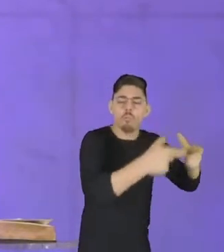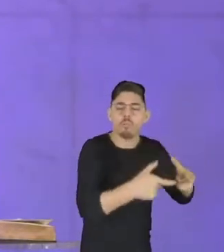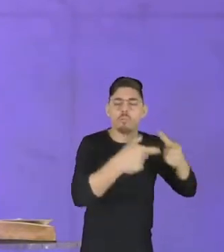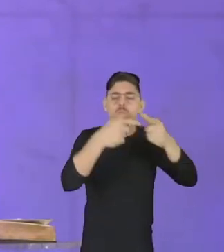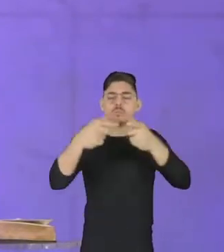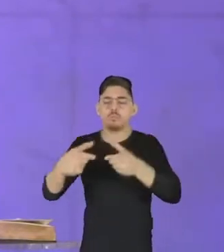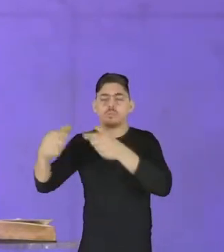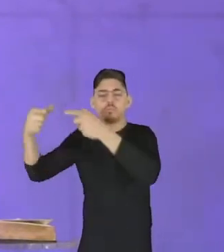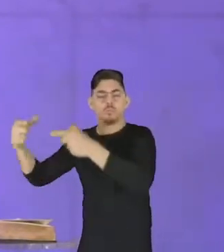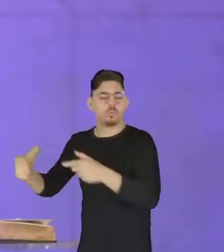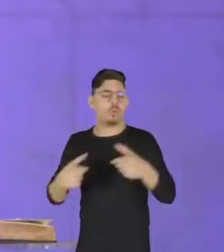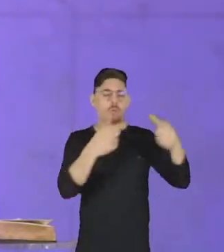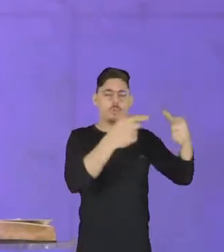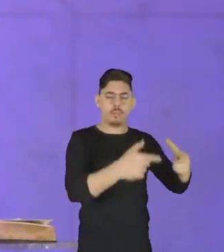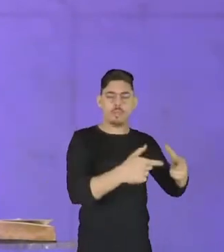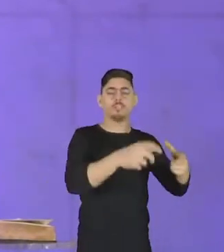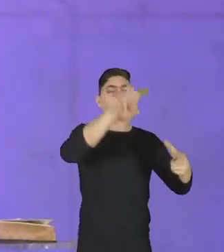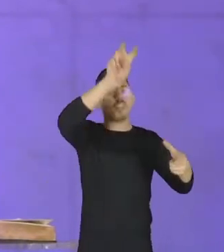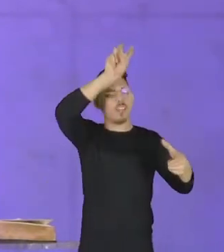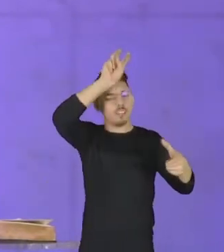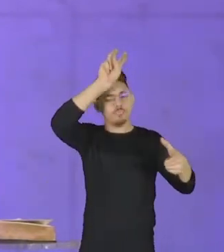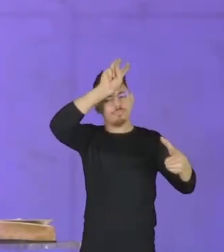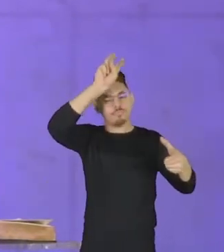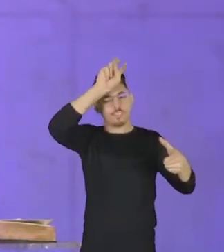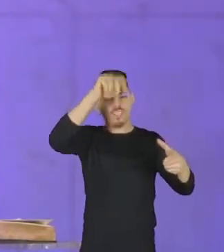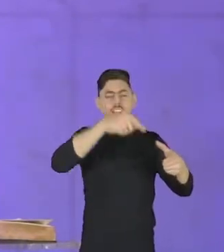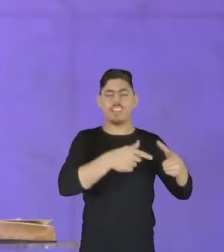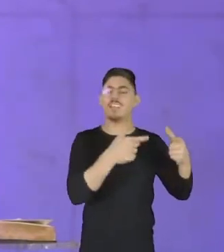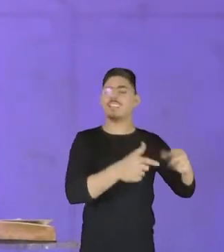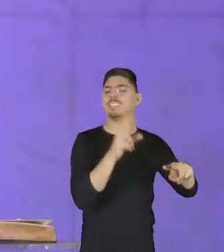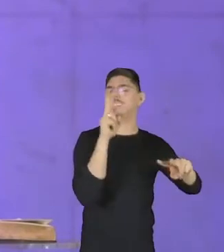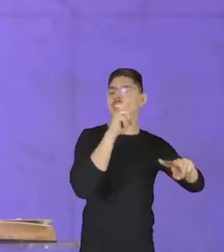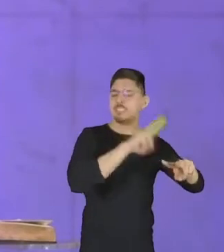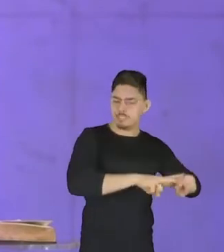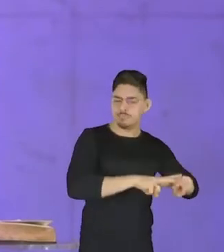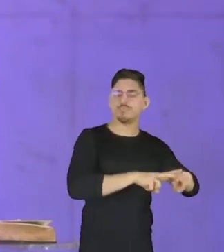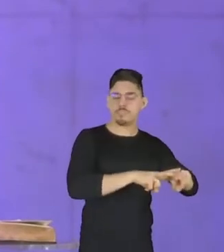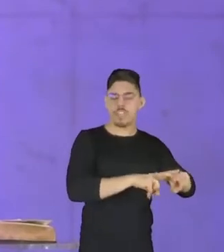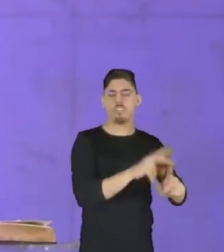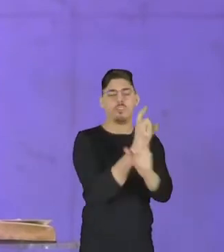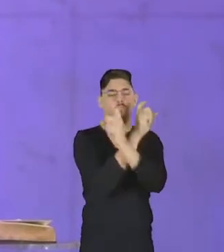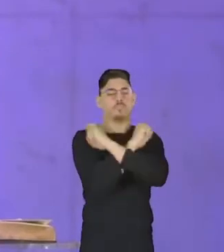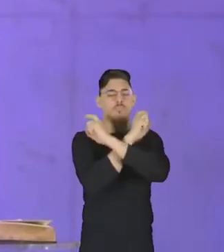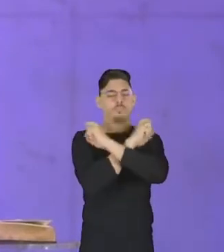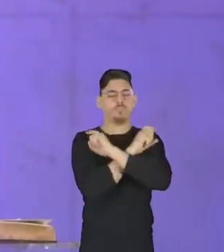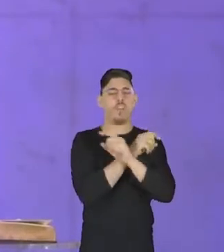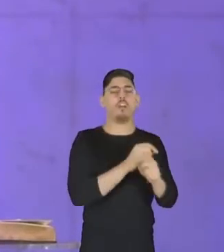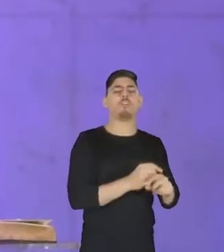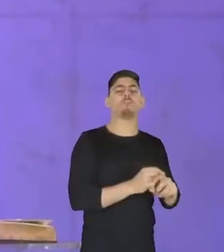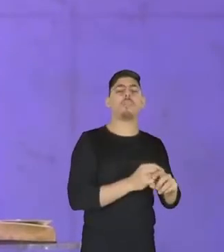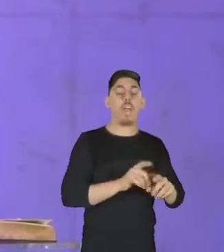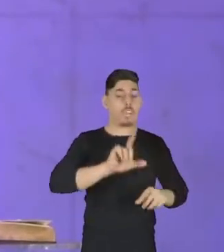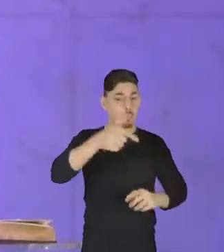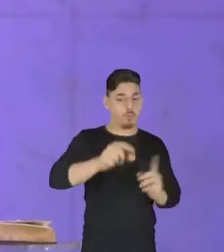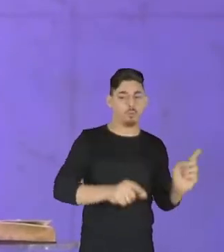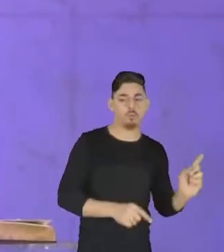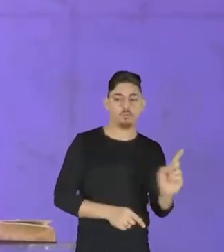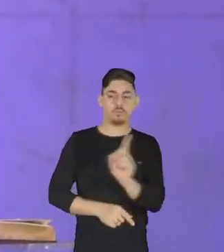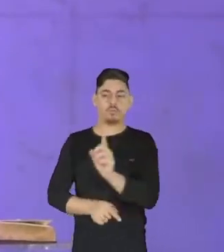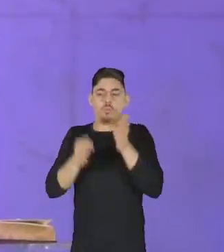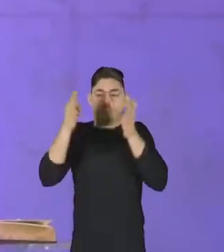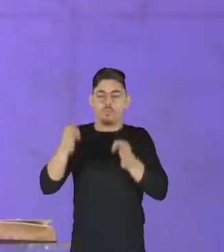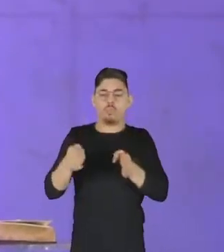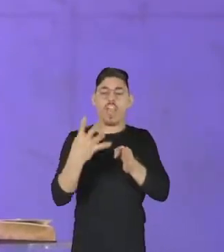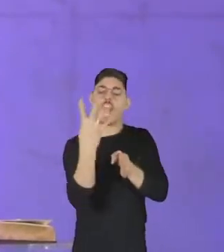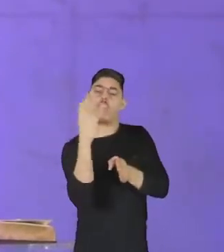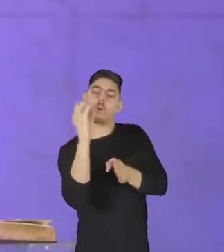povo. Primeiro esteve lá no Egito, onde foi escravo do faraó, depois esteve por 40 anos no